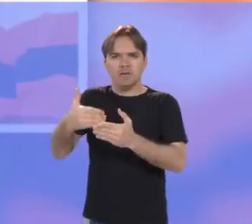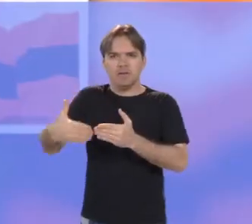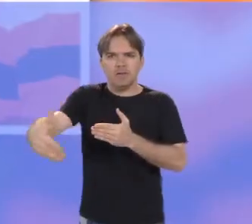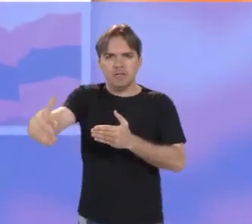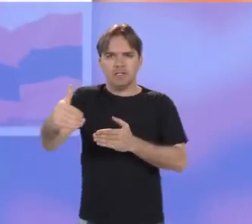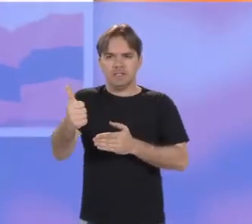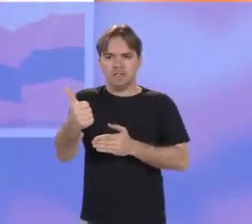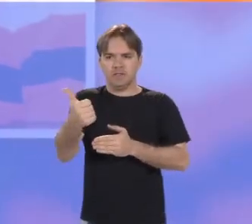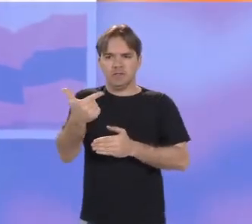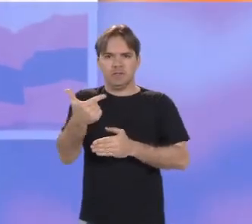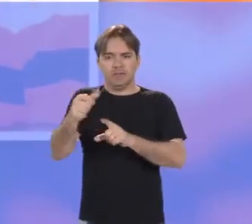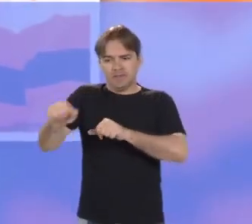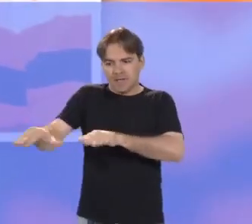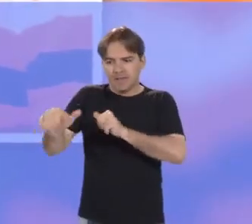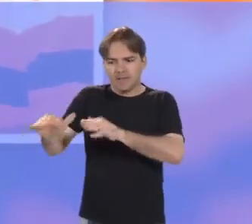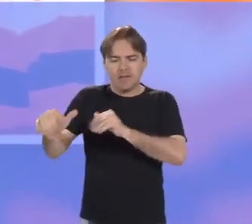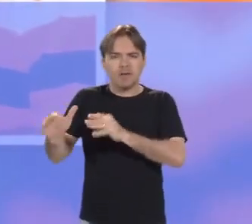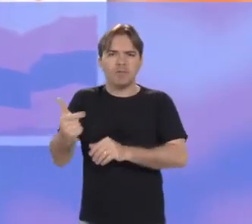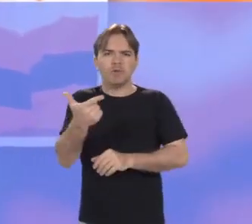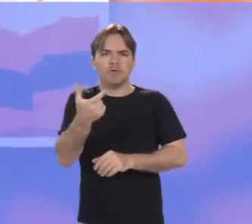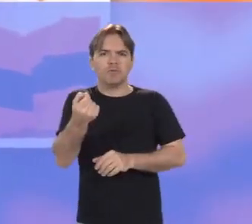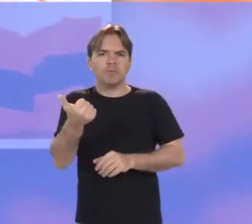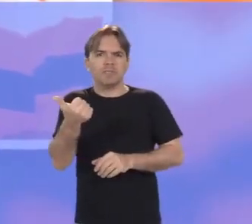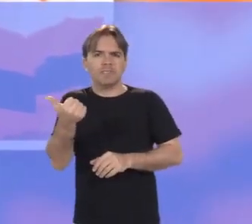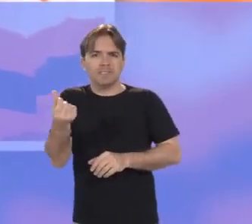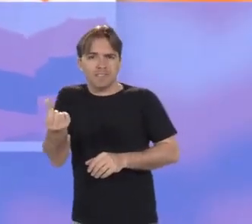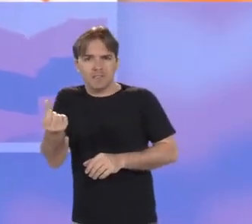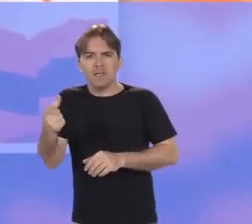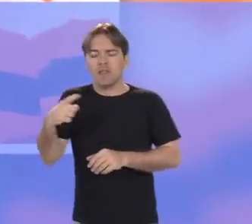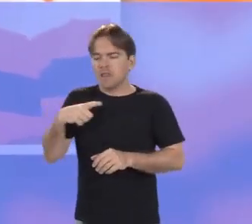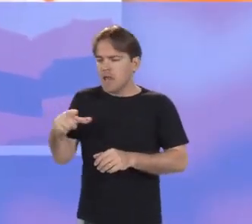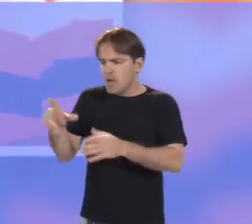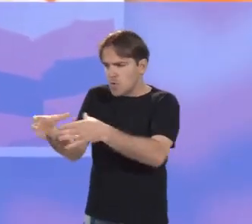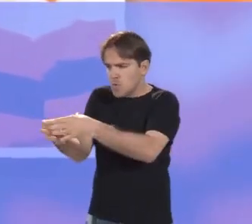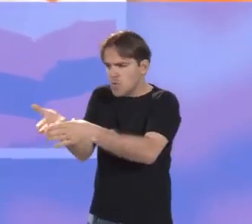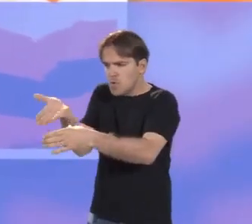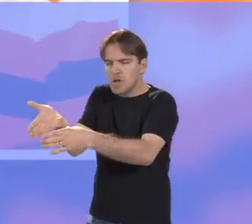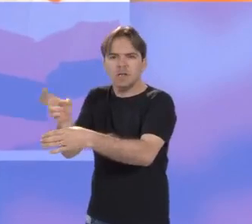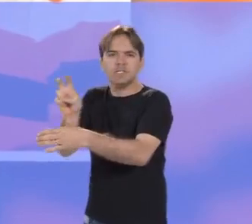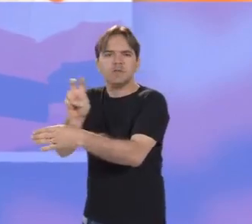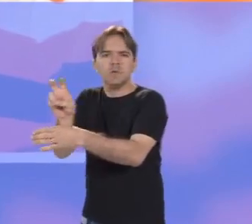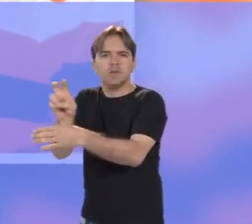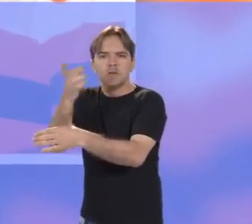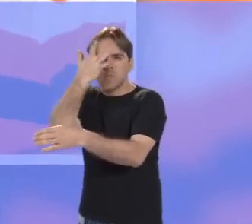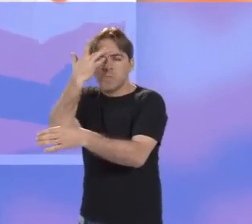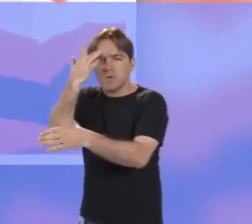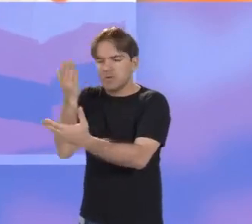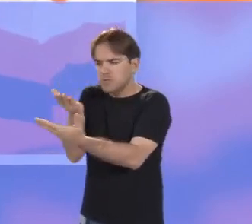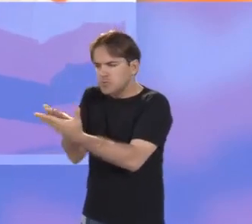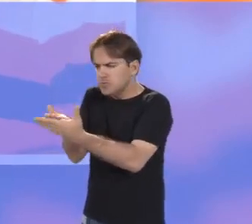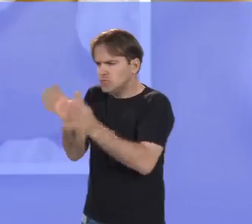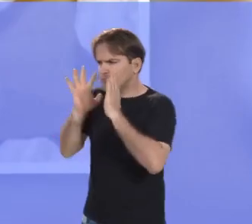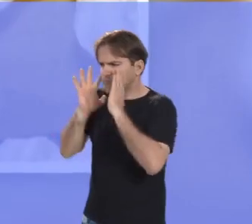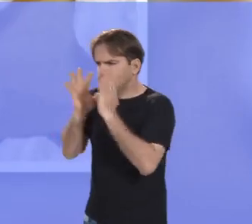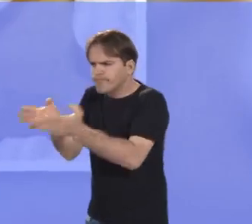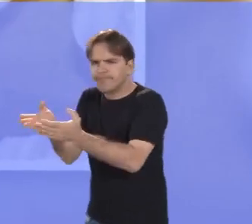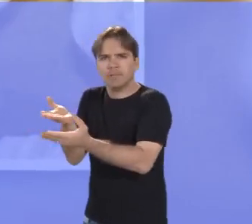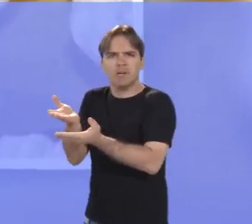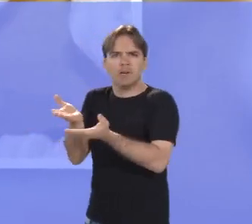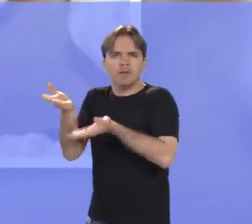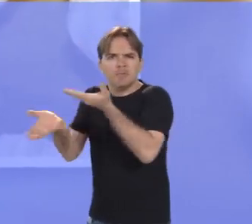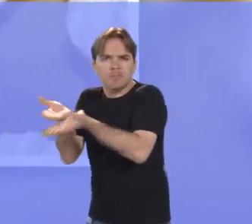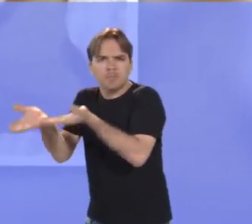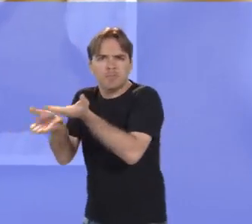piloto, testamos o nosso protocolo na comunidade Funiô, atendemos 55 pessoas no final de 2016 e ao longo